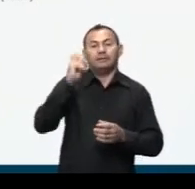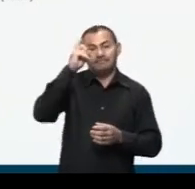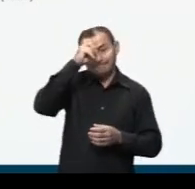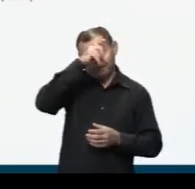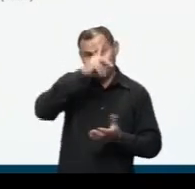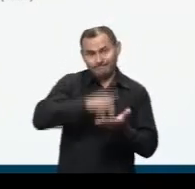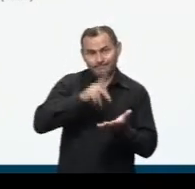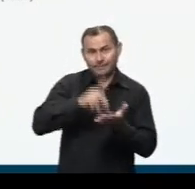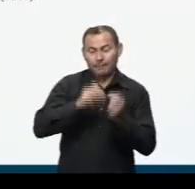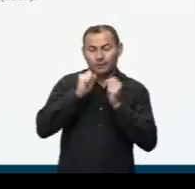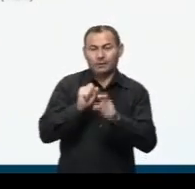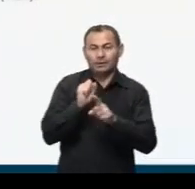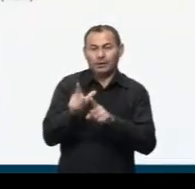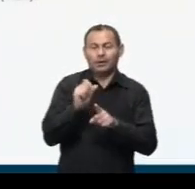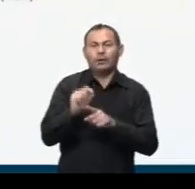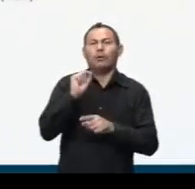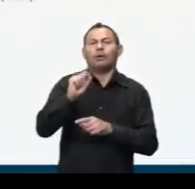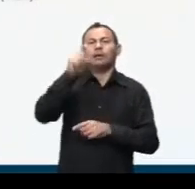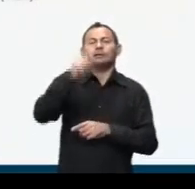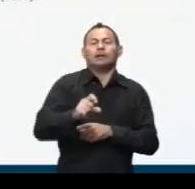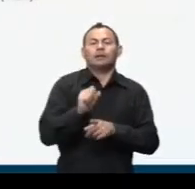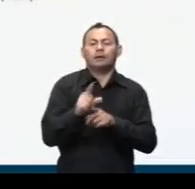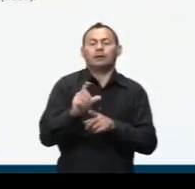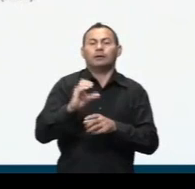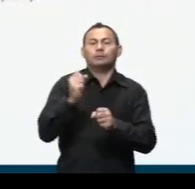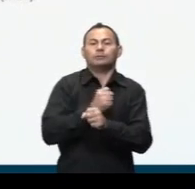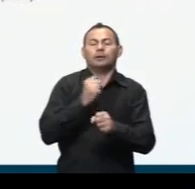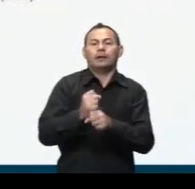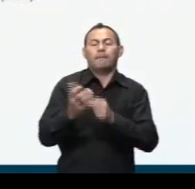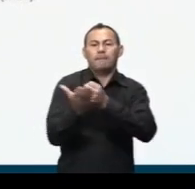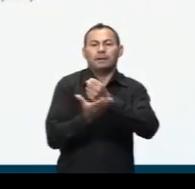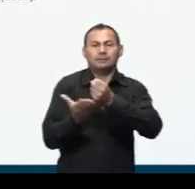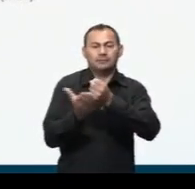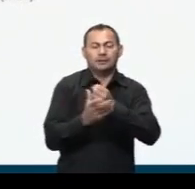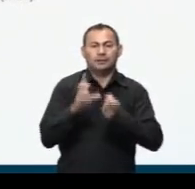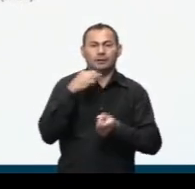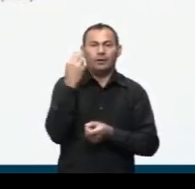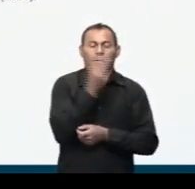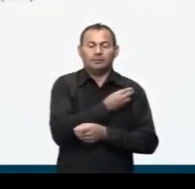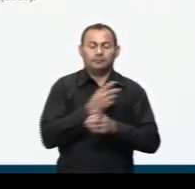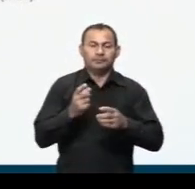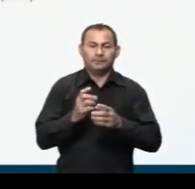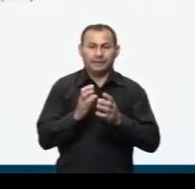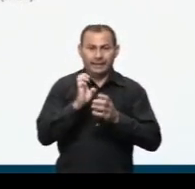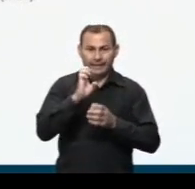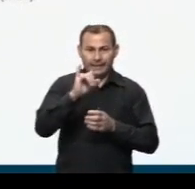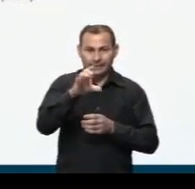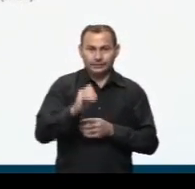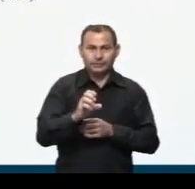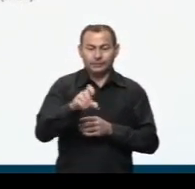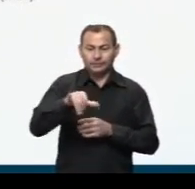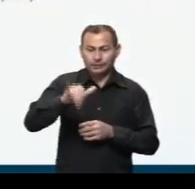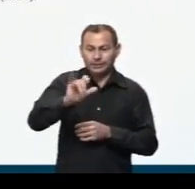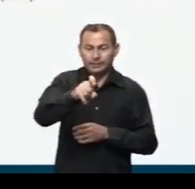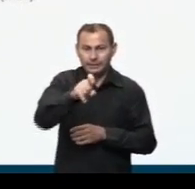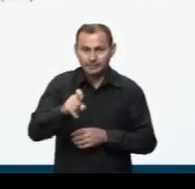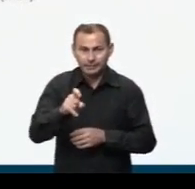complicada mesmo para a gente poder locar. O que seria a locação de obra? É basicamente a gente cruzar os eixos X e